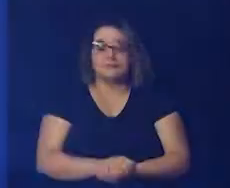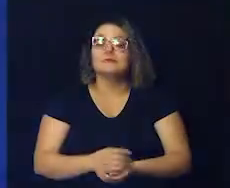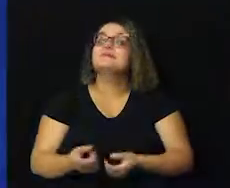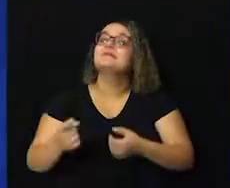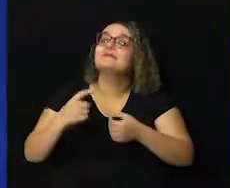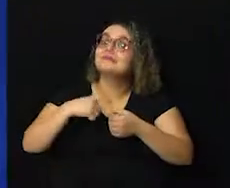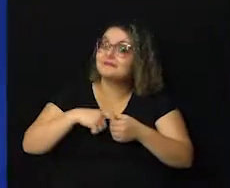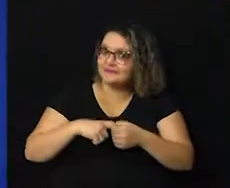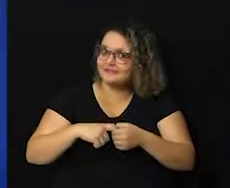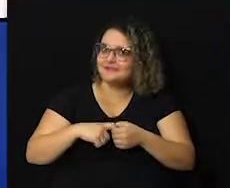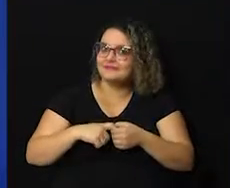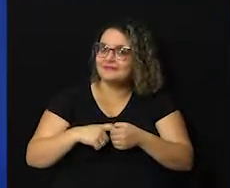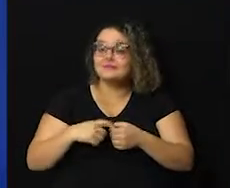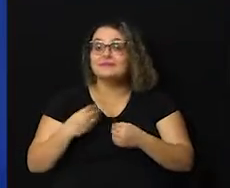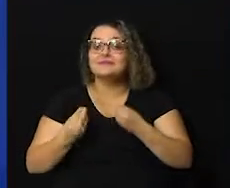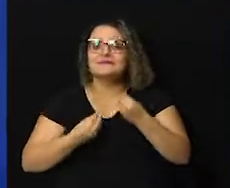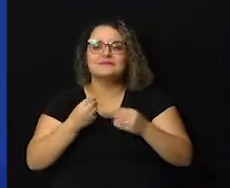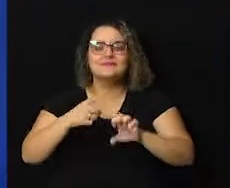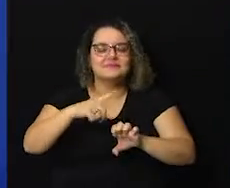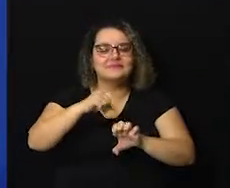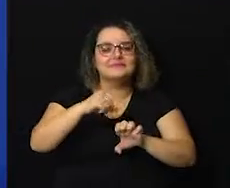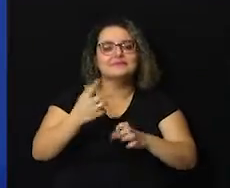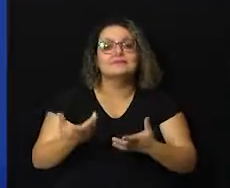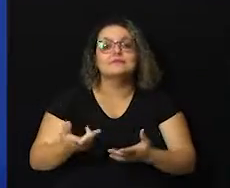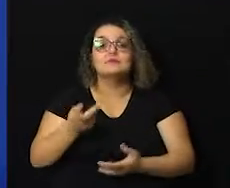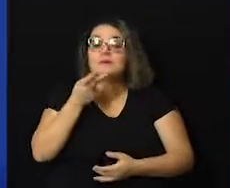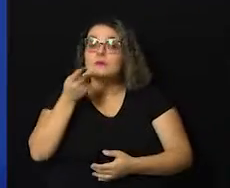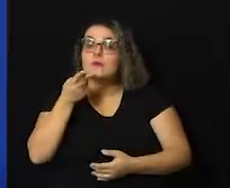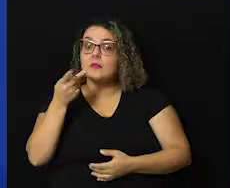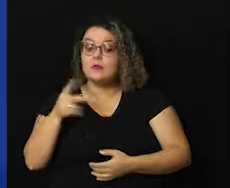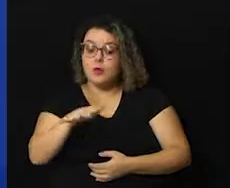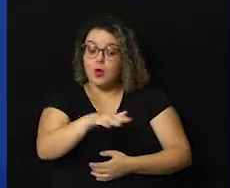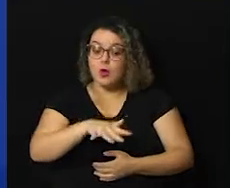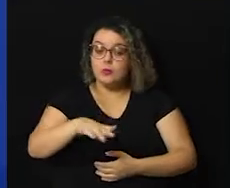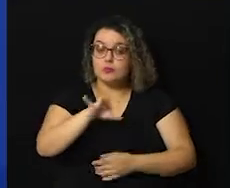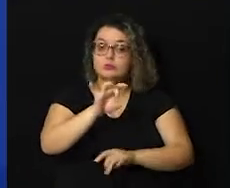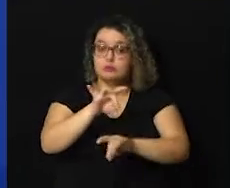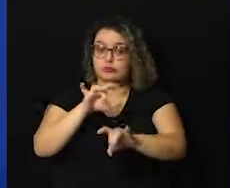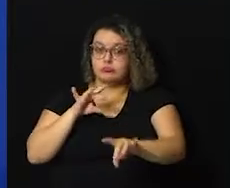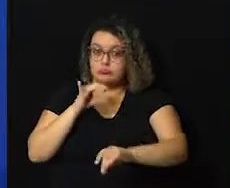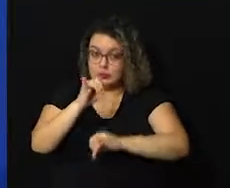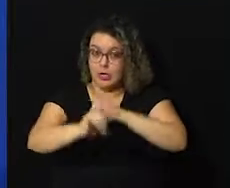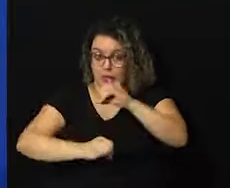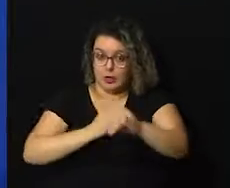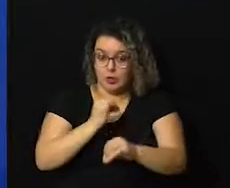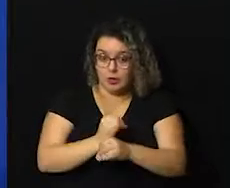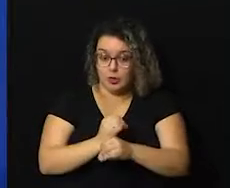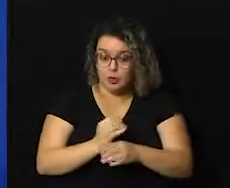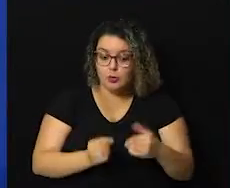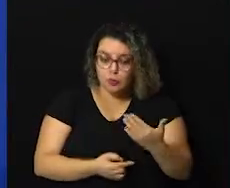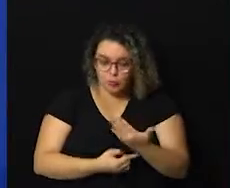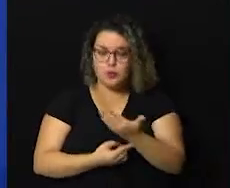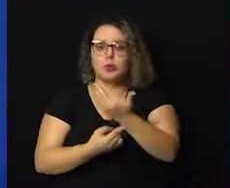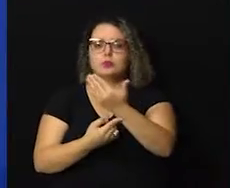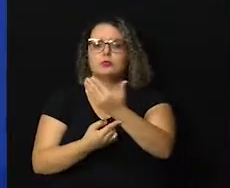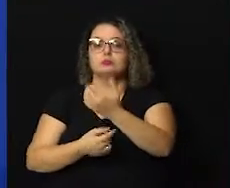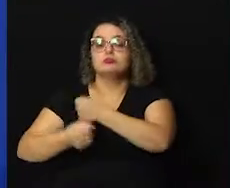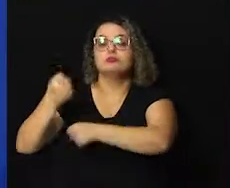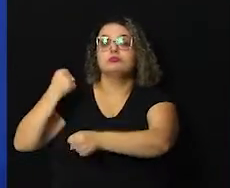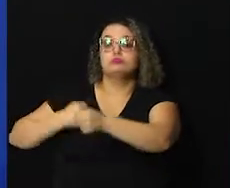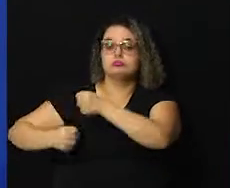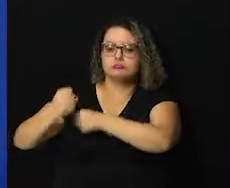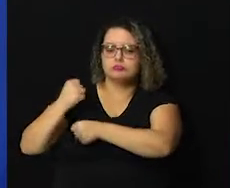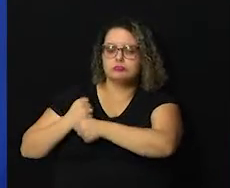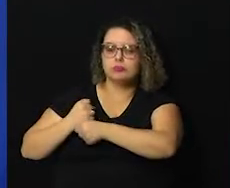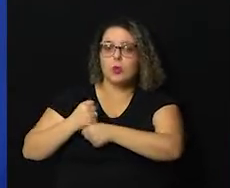de volta com o ser empreendedor e a gente continua falando de mercado digital que no ano passado a indústria